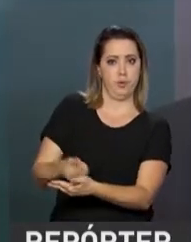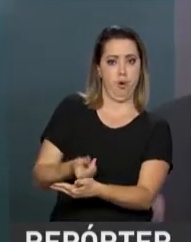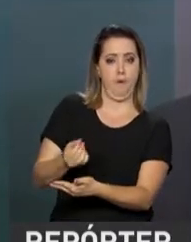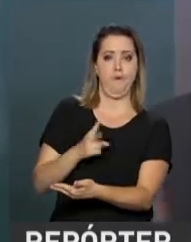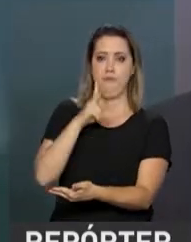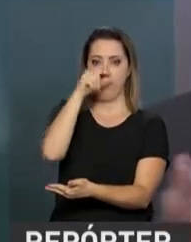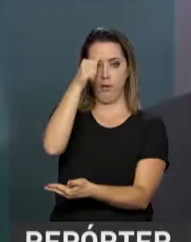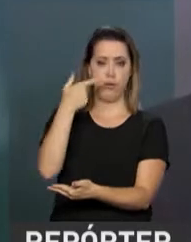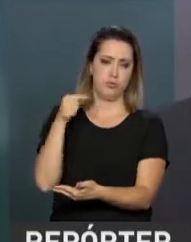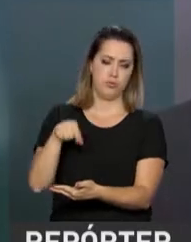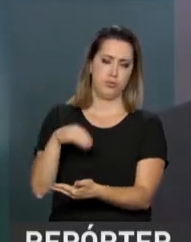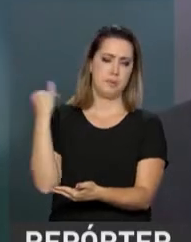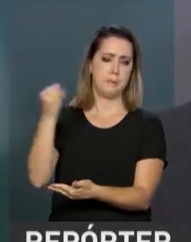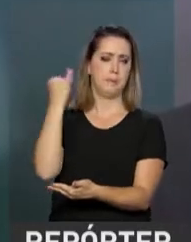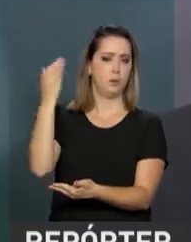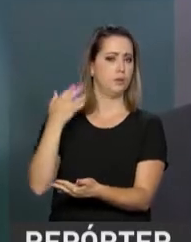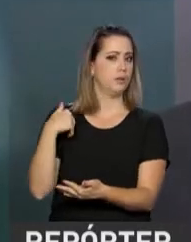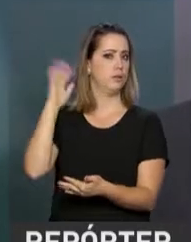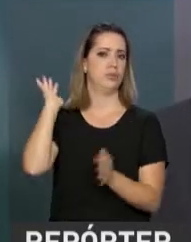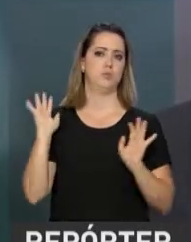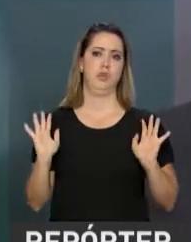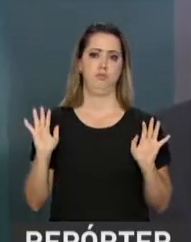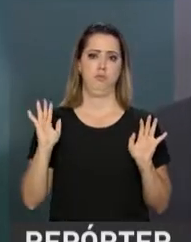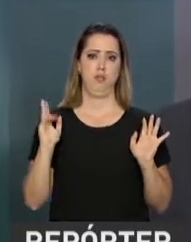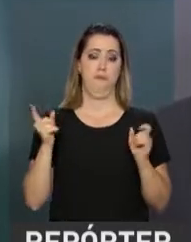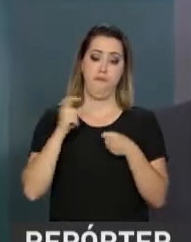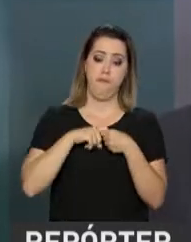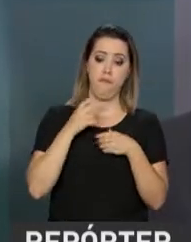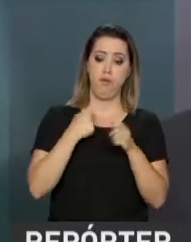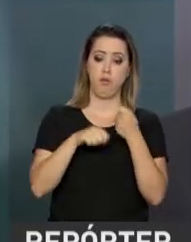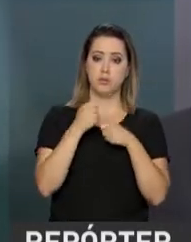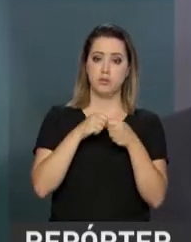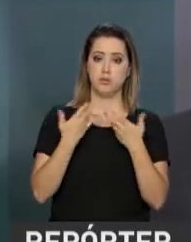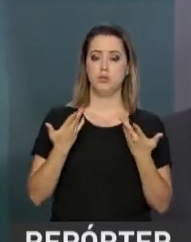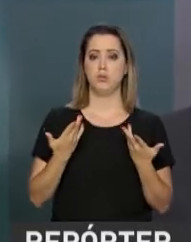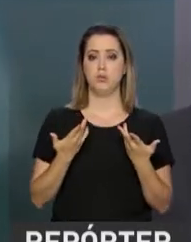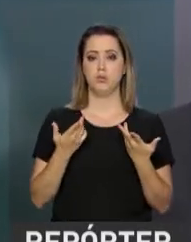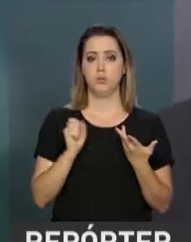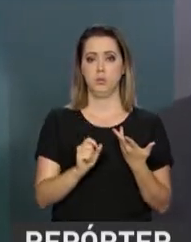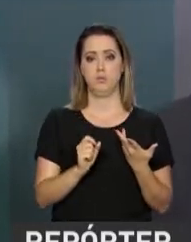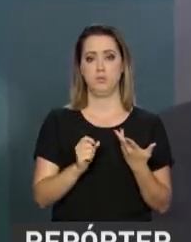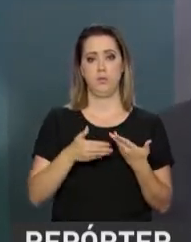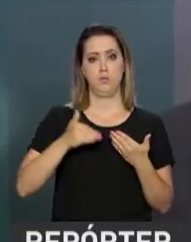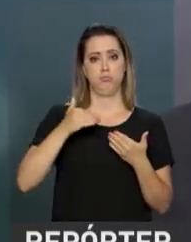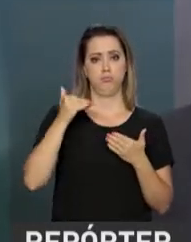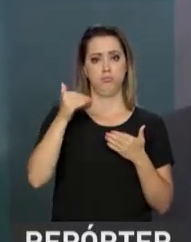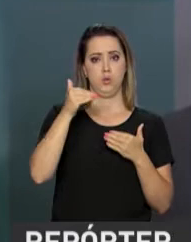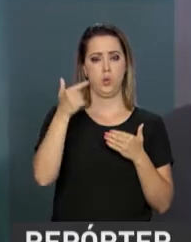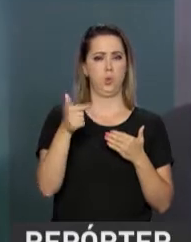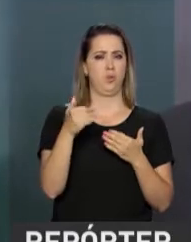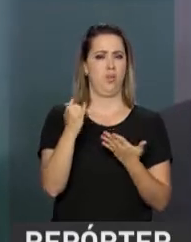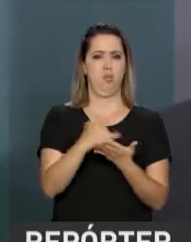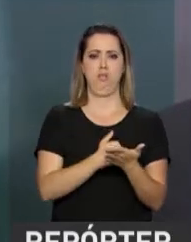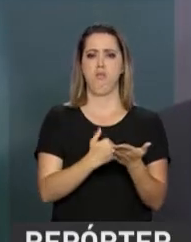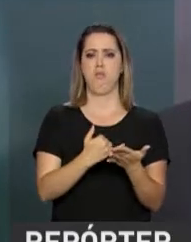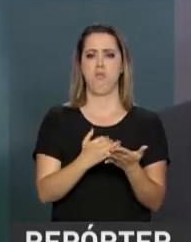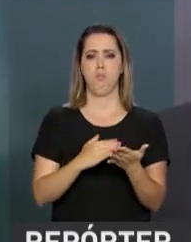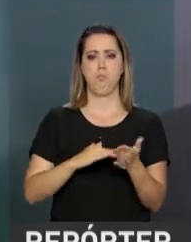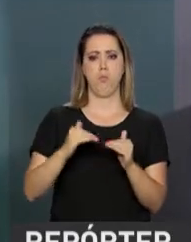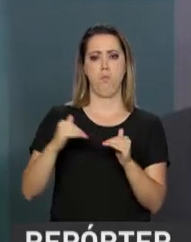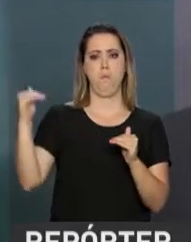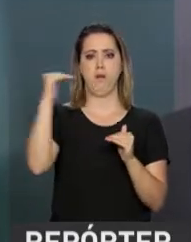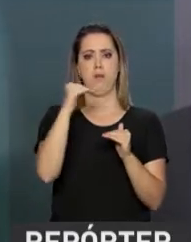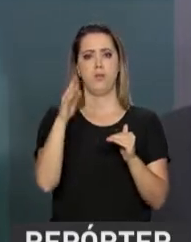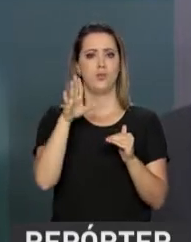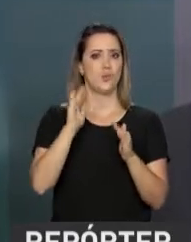será o fator mais importante é a recuperação mal presidente do país lá aumento do bolso o aumento só em